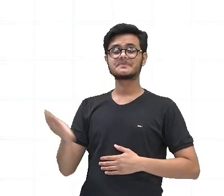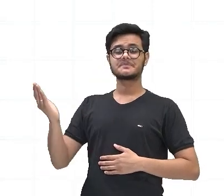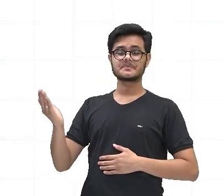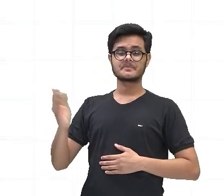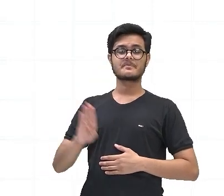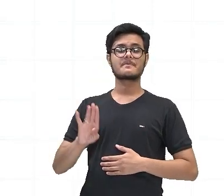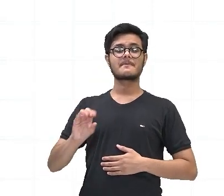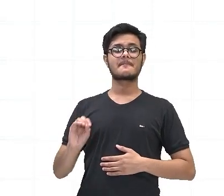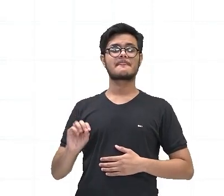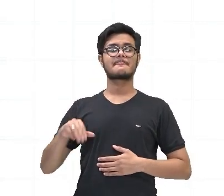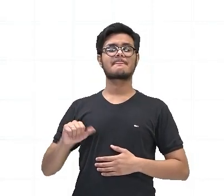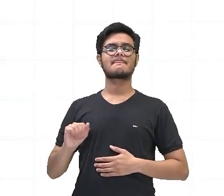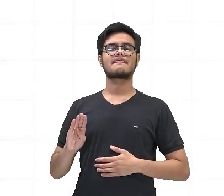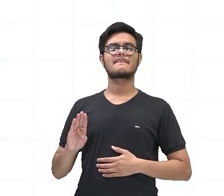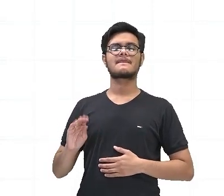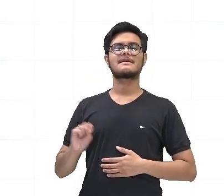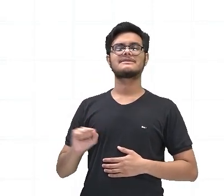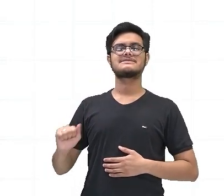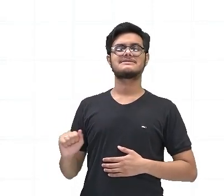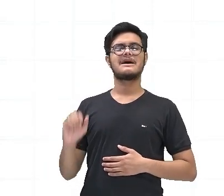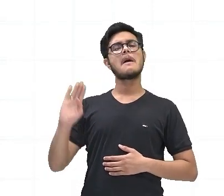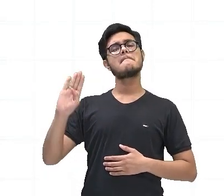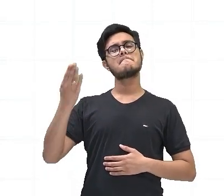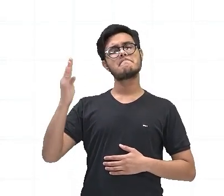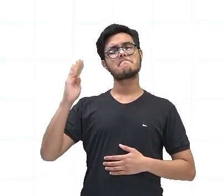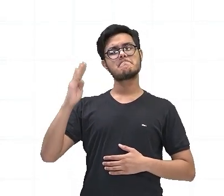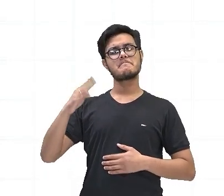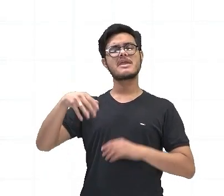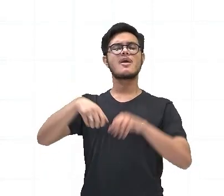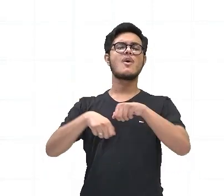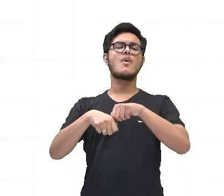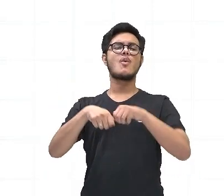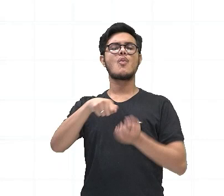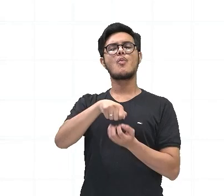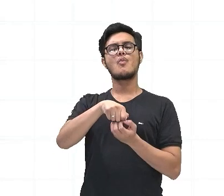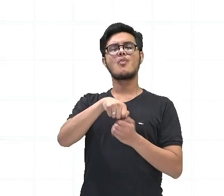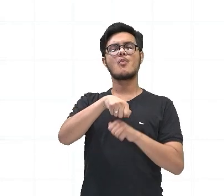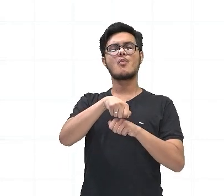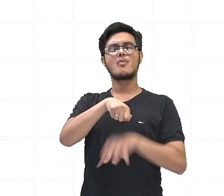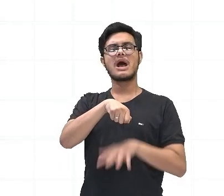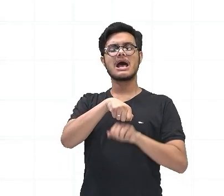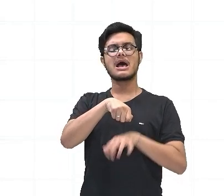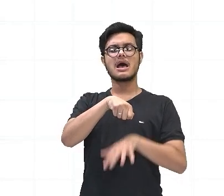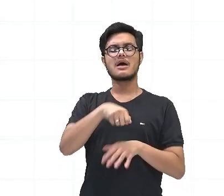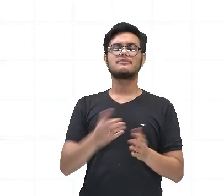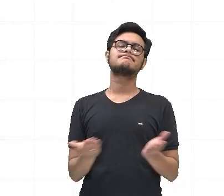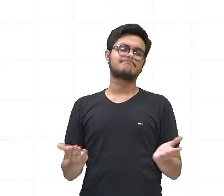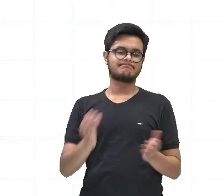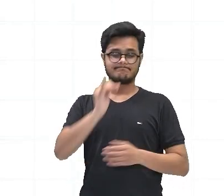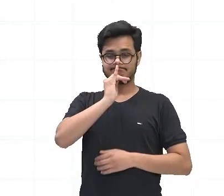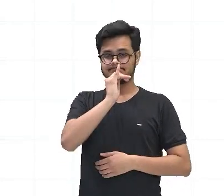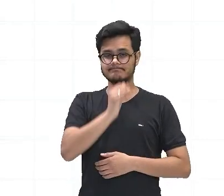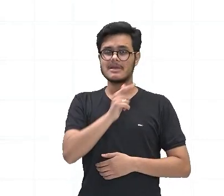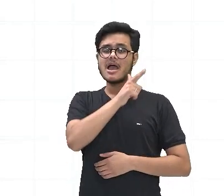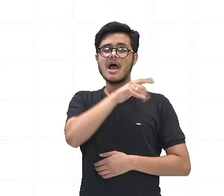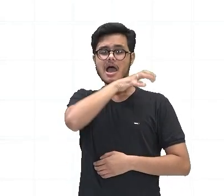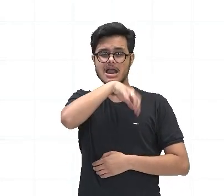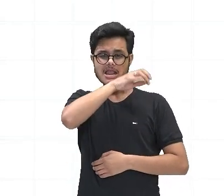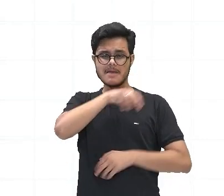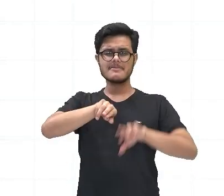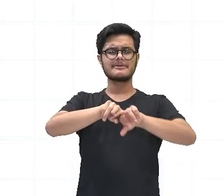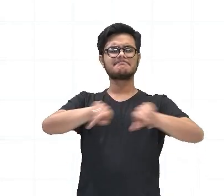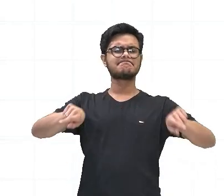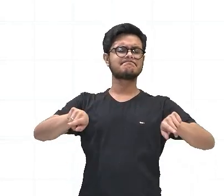biomassa. Então, a biomassa ela é constituída por matéria orgânica de origem animal e vegetal, e ela vai ser utilizada na